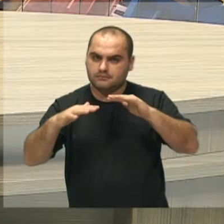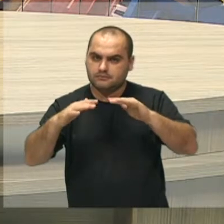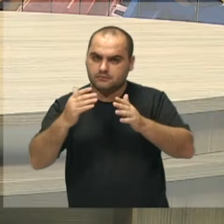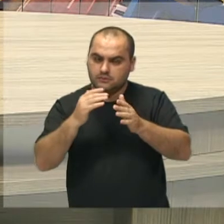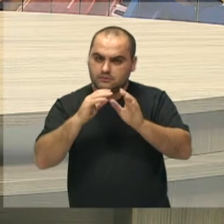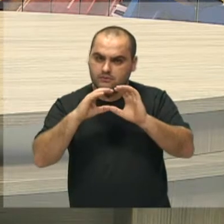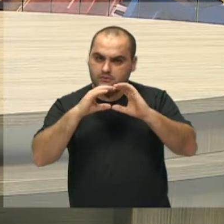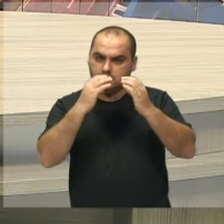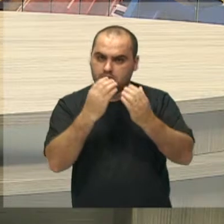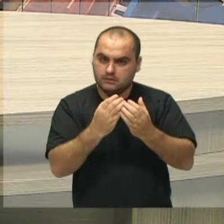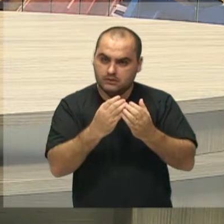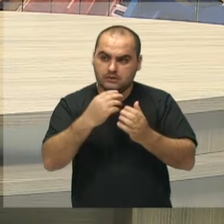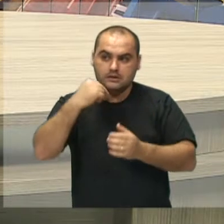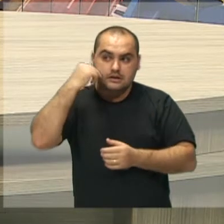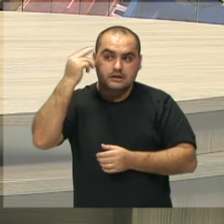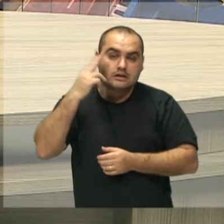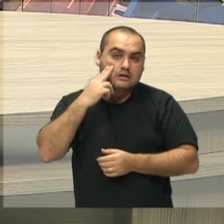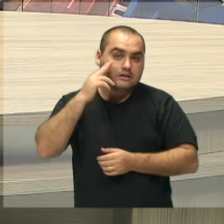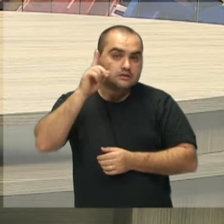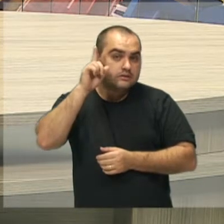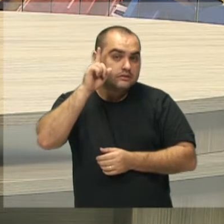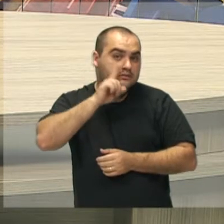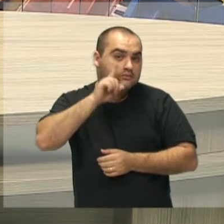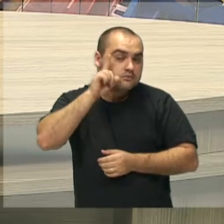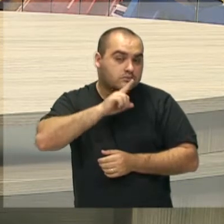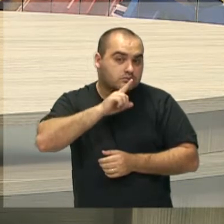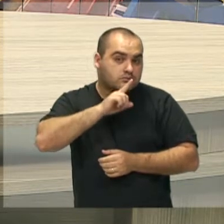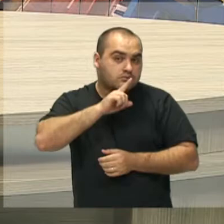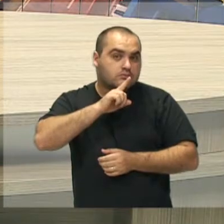comunidade negra nos Estados Unidos,